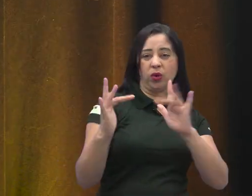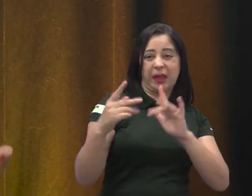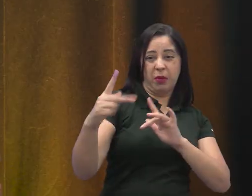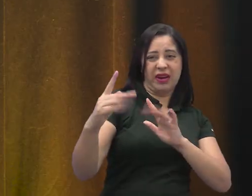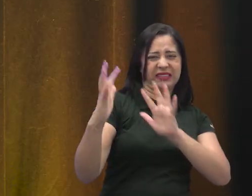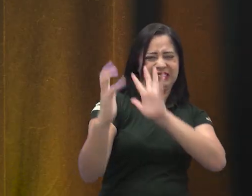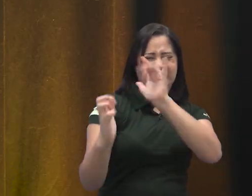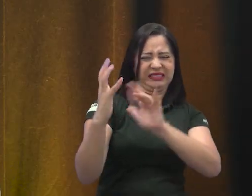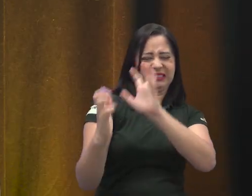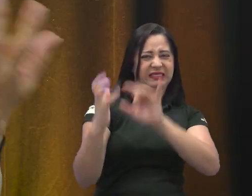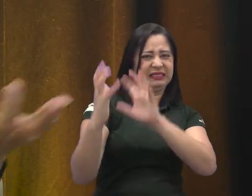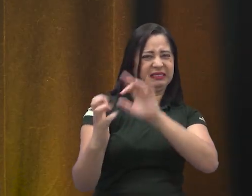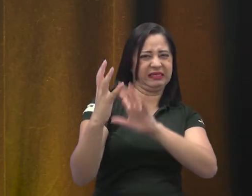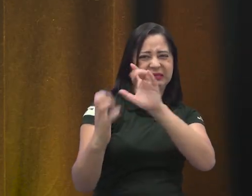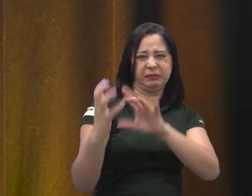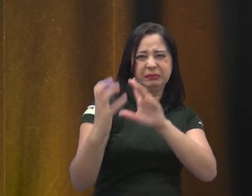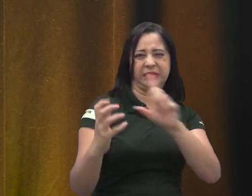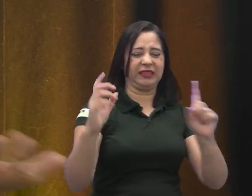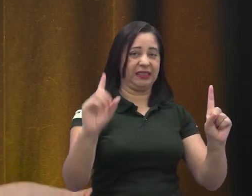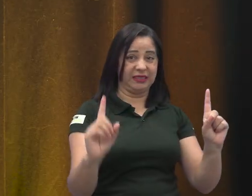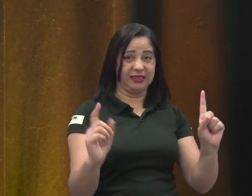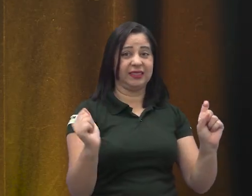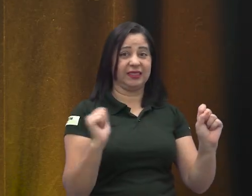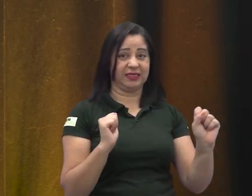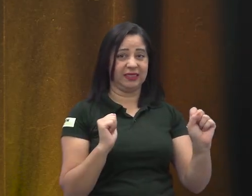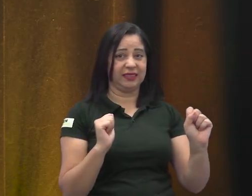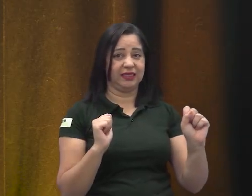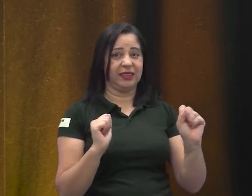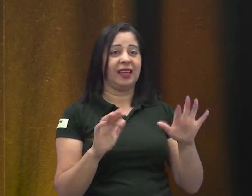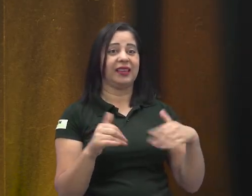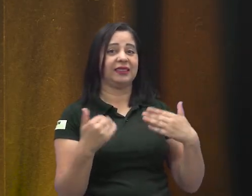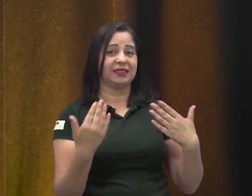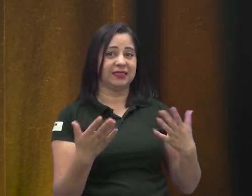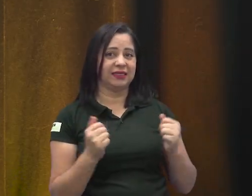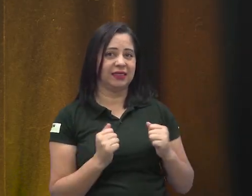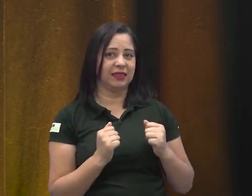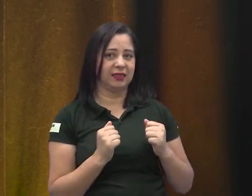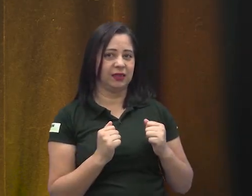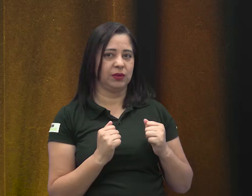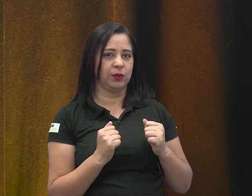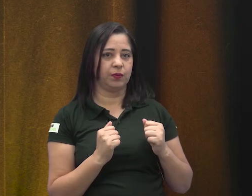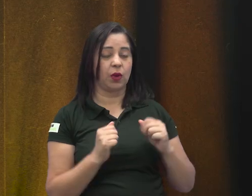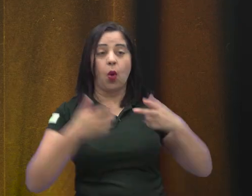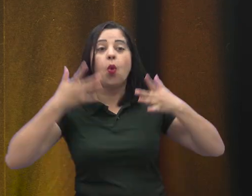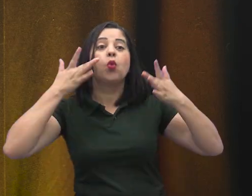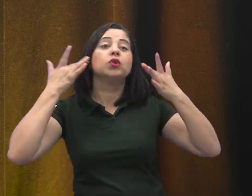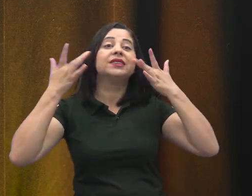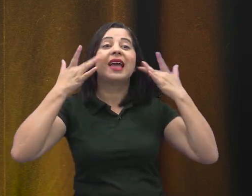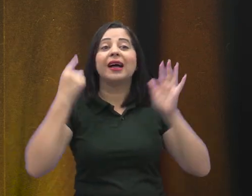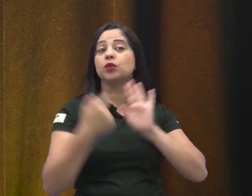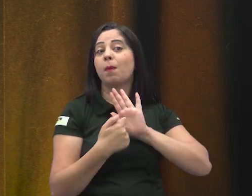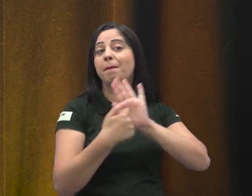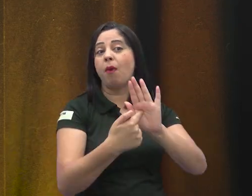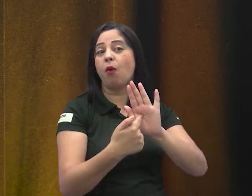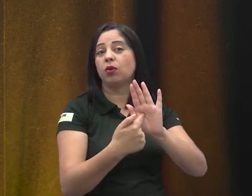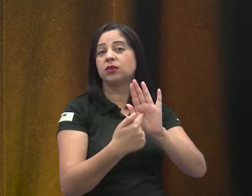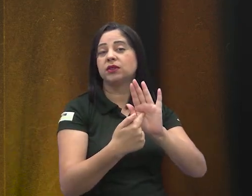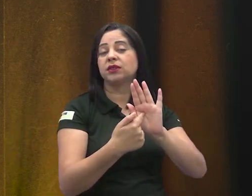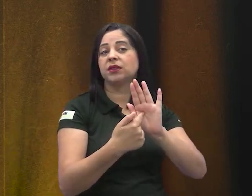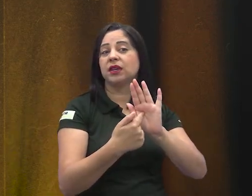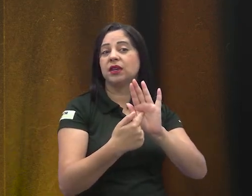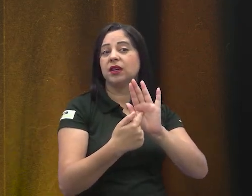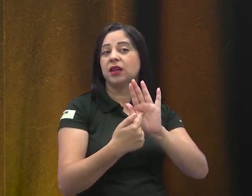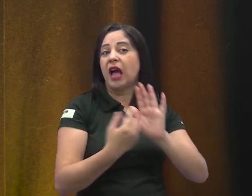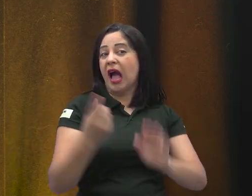filha, os dois acabam se desentendendo. Então, mostra a dificuldade do cuidador, né? Que